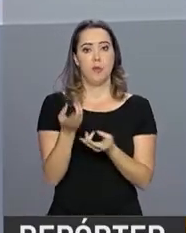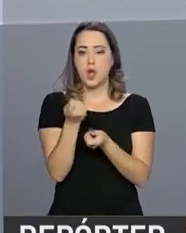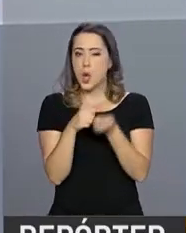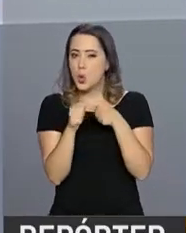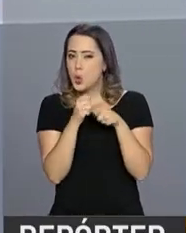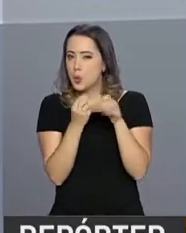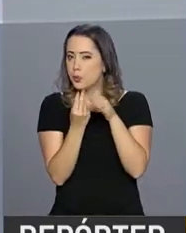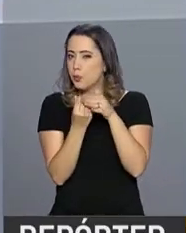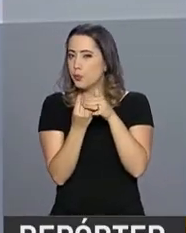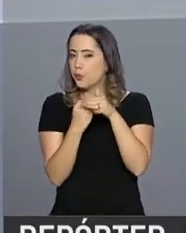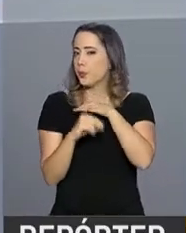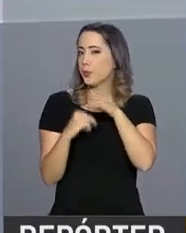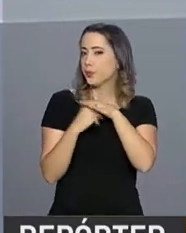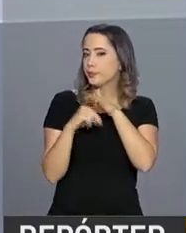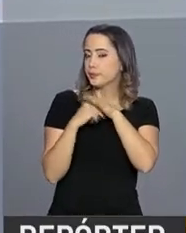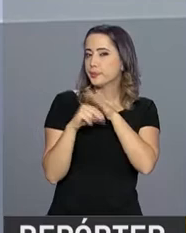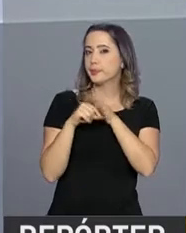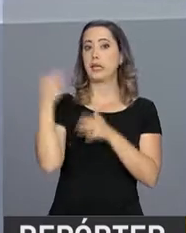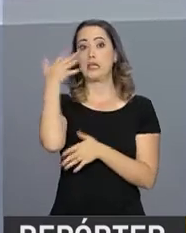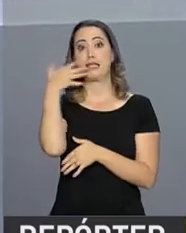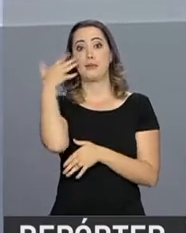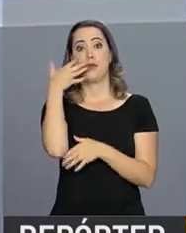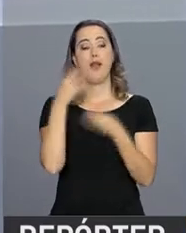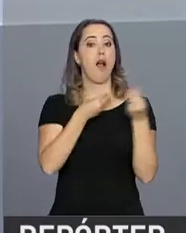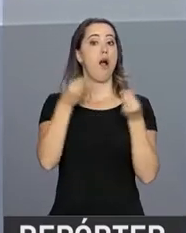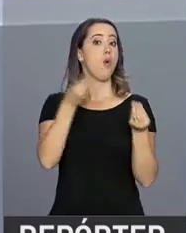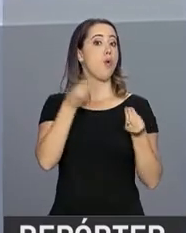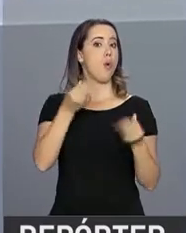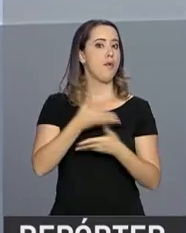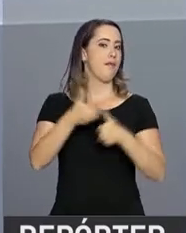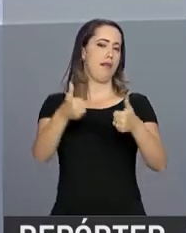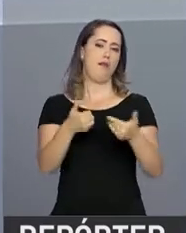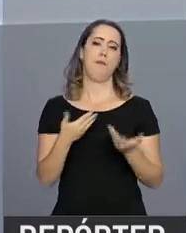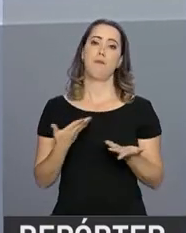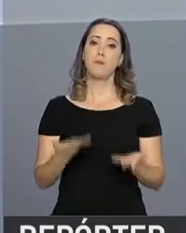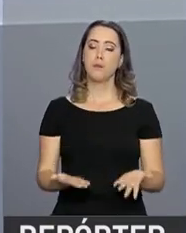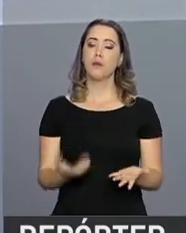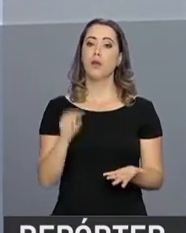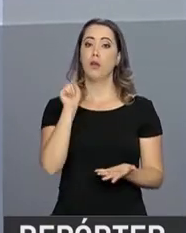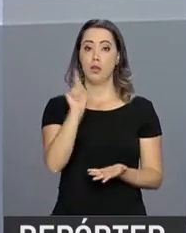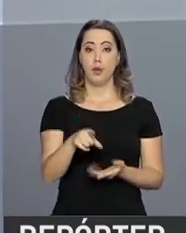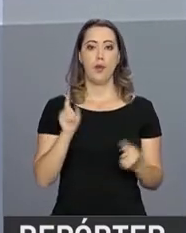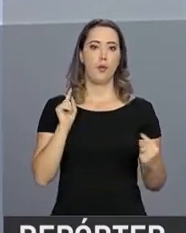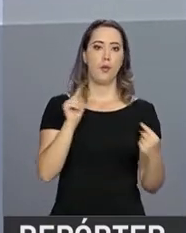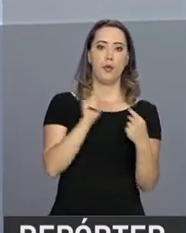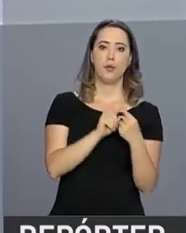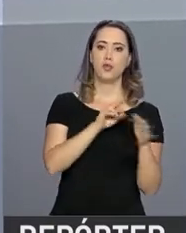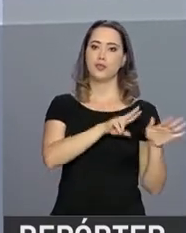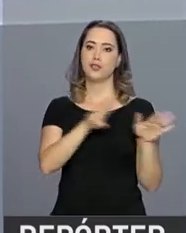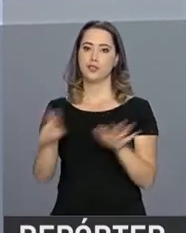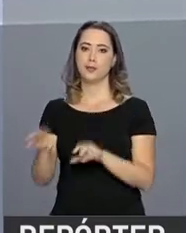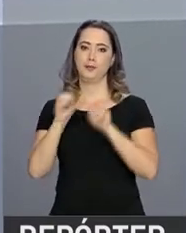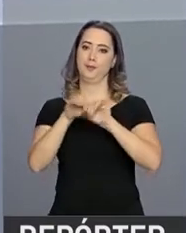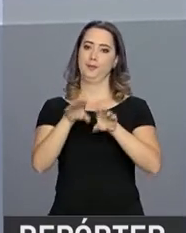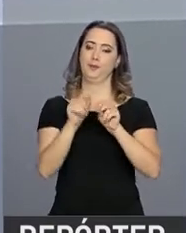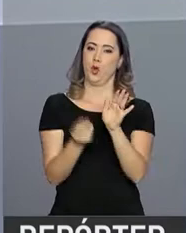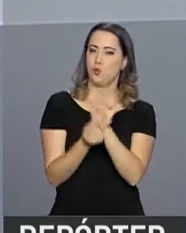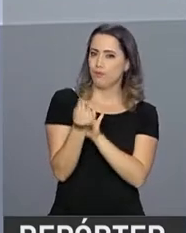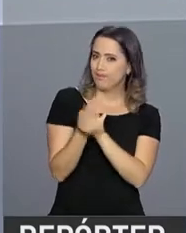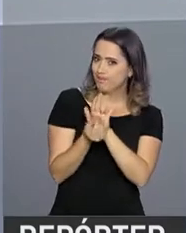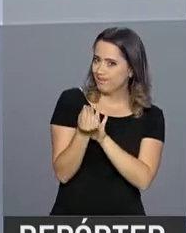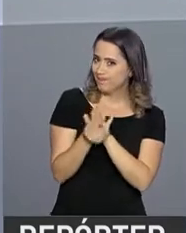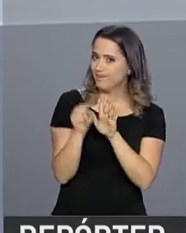e esclarecer a população sobre as melhores ferramentas para investir o dinheiro. Esses são objetivos da Semana de Educação